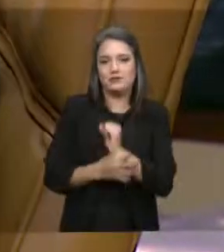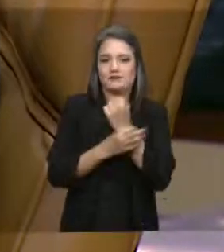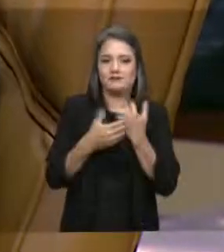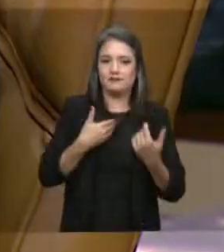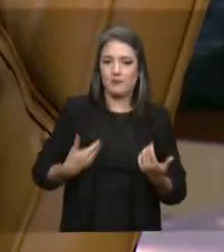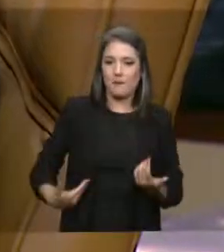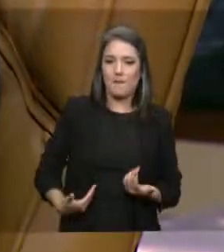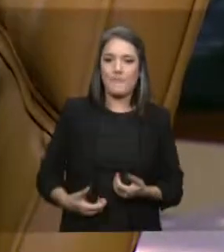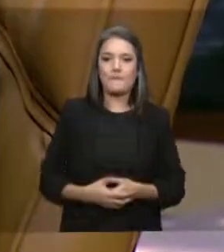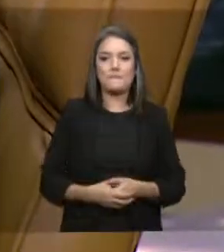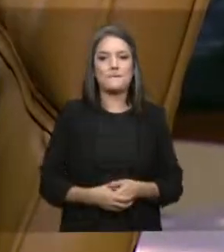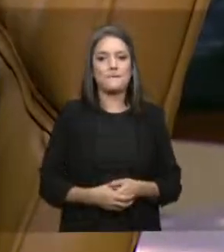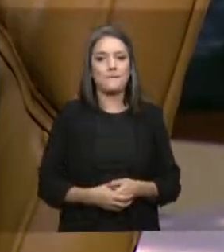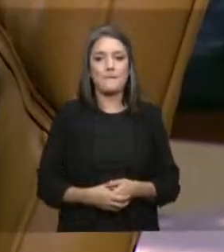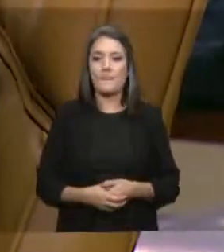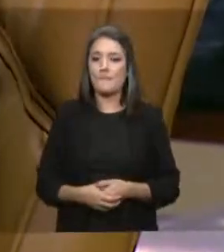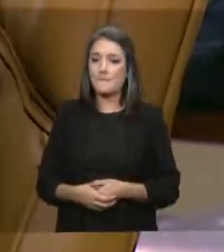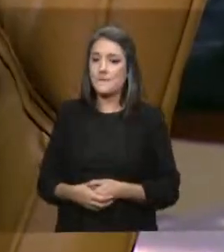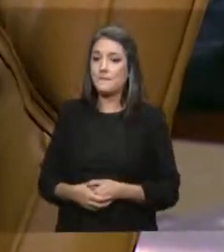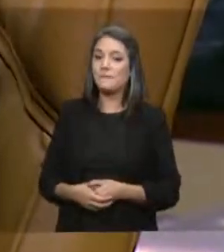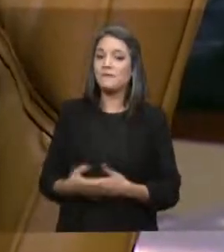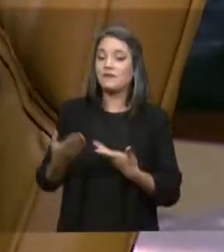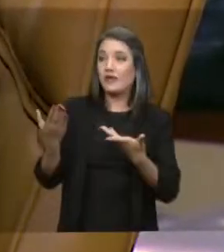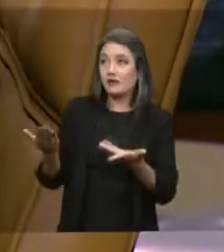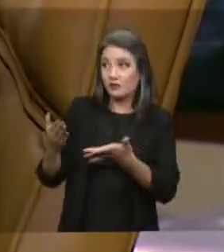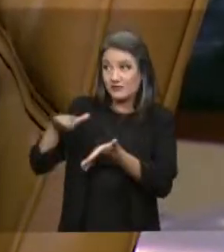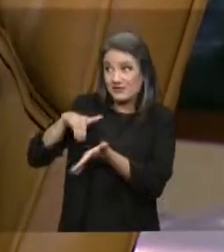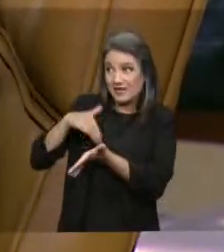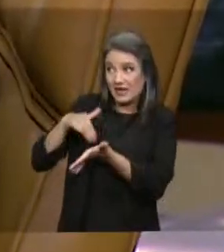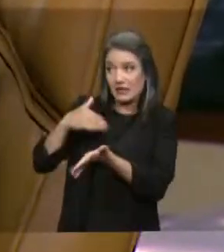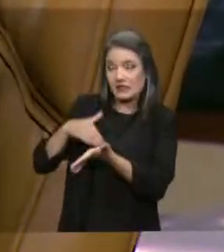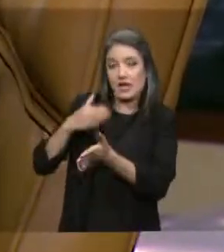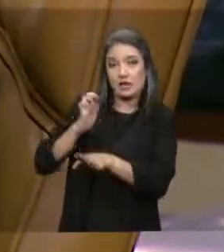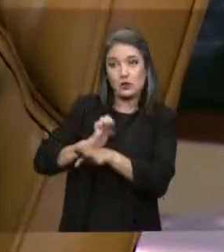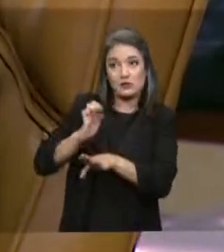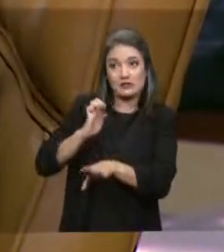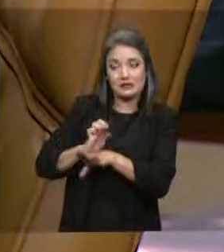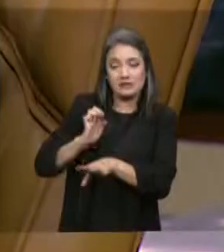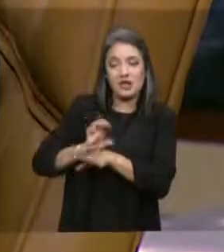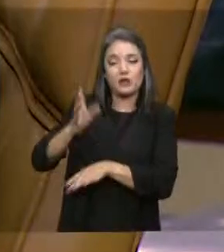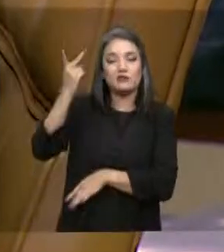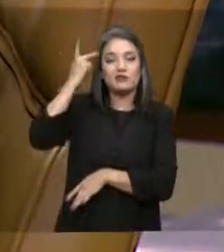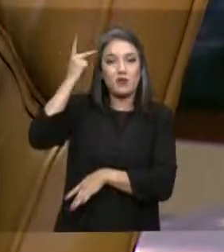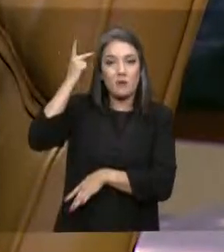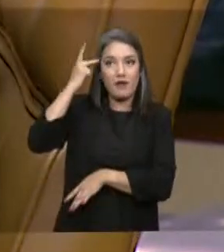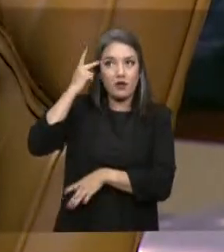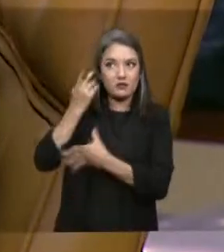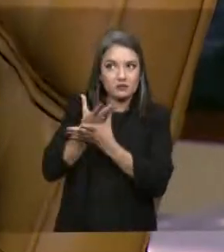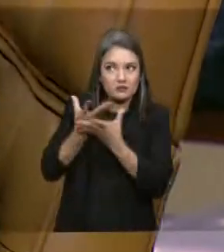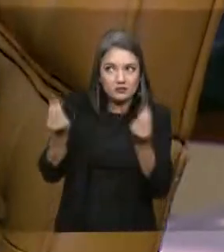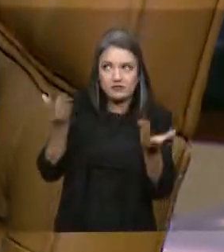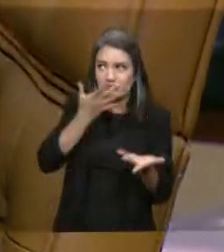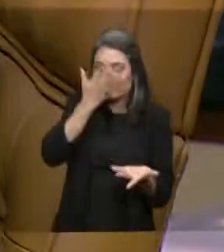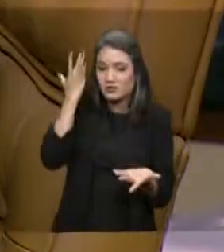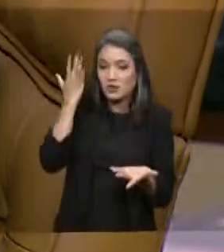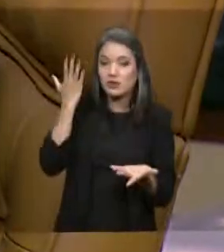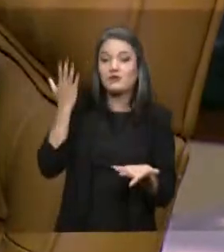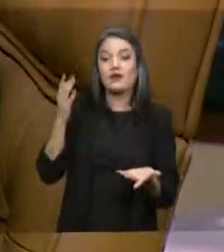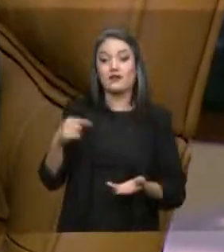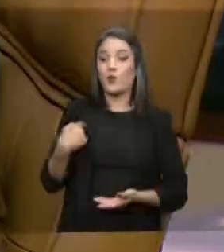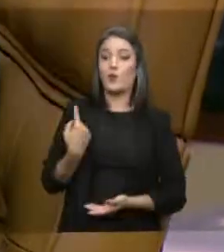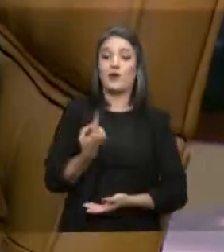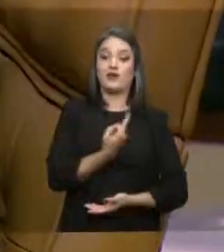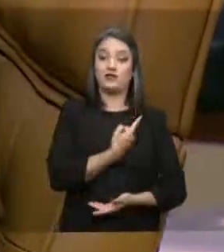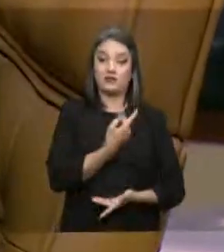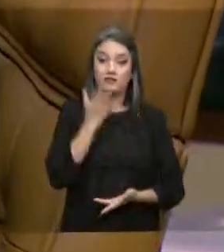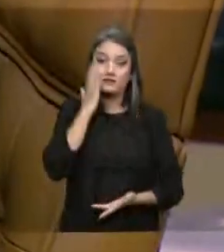excelência inclusive secretário de um estado do mais populoso do nosso país nessa mesma área e sabemos